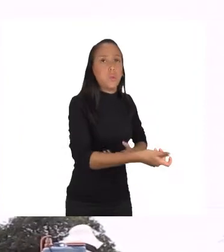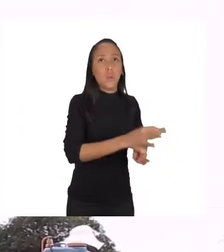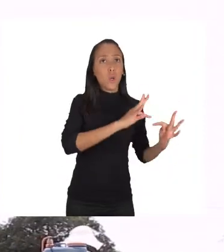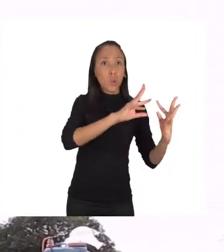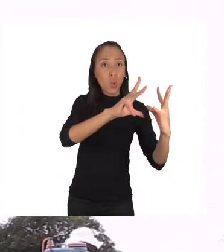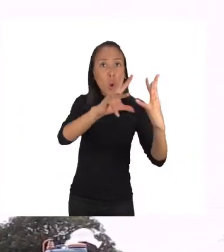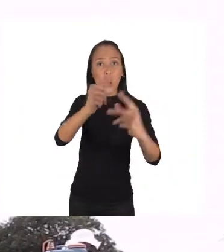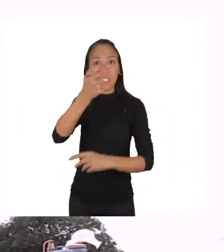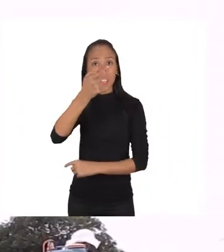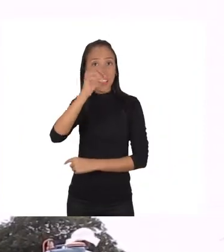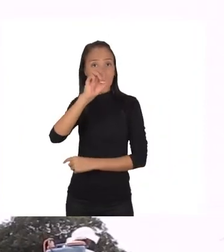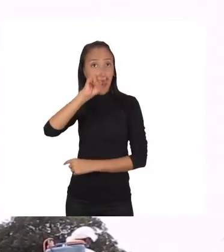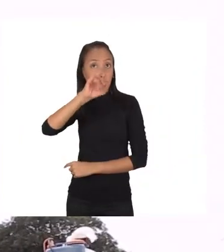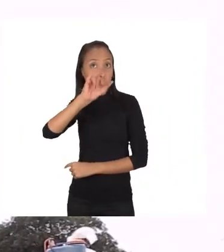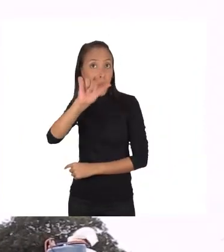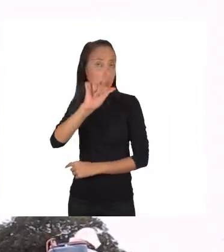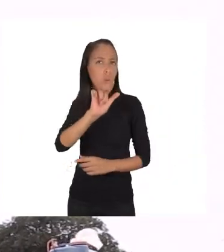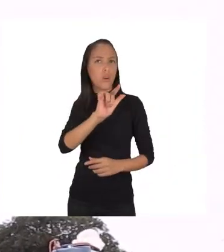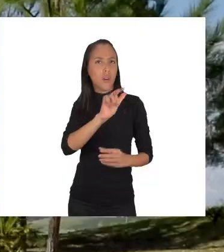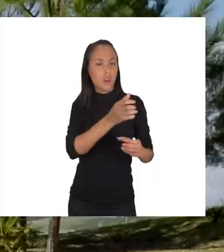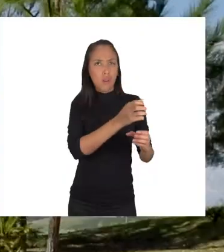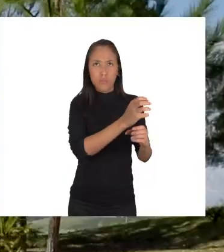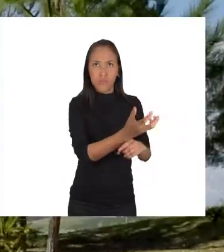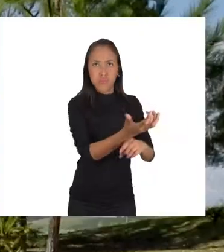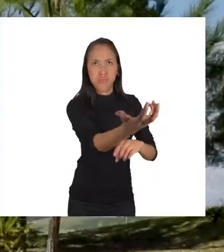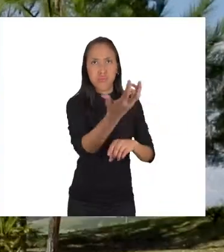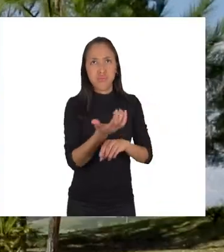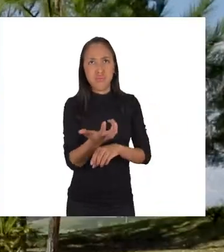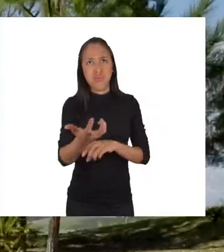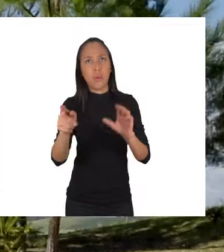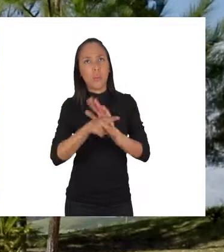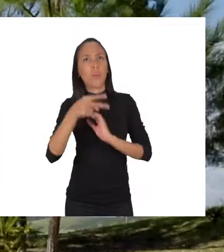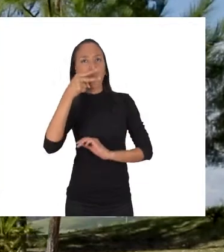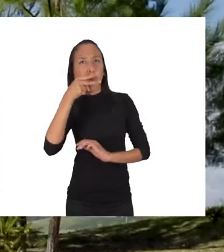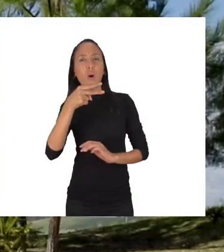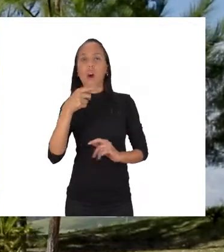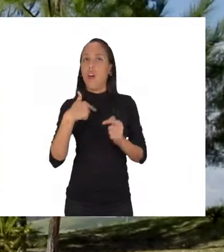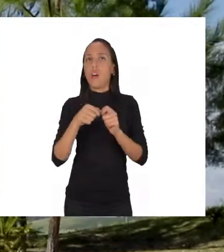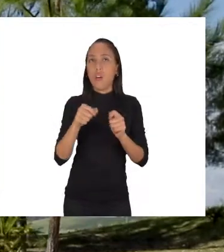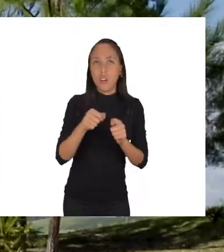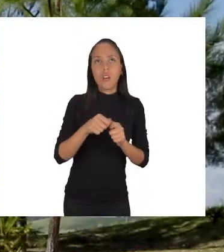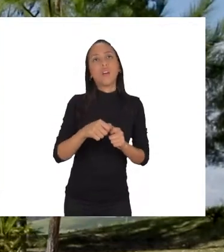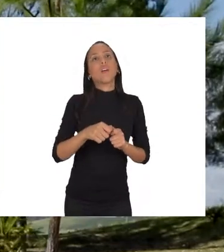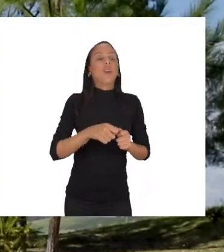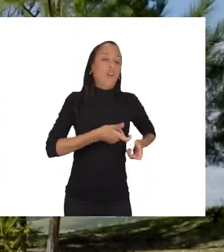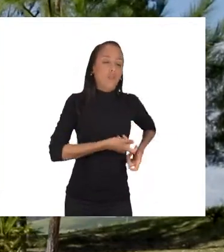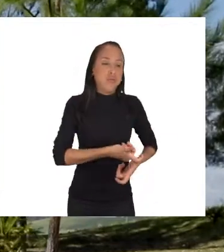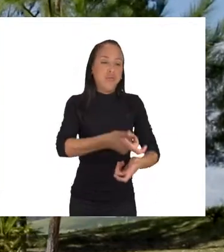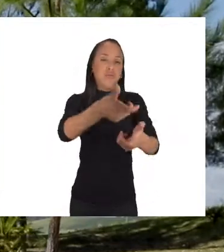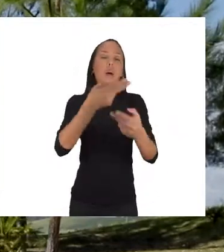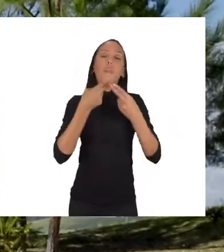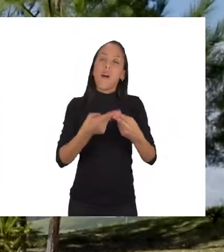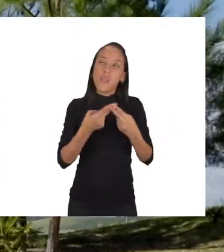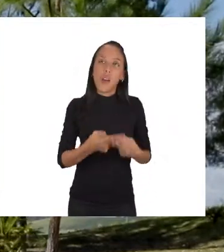contar comigo ou contar comigo. Fazia ou perdia a safra. Eu ia de um lado da carreira e voltava do outro, do lado da carreira e voltava do outro, com maior